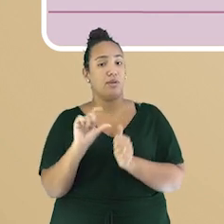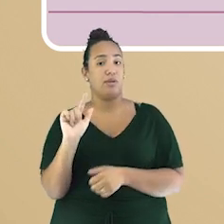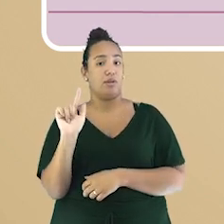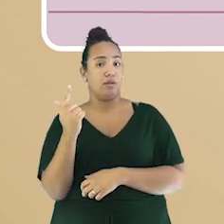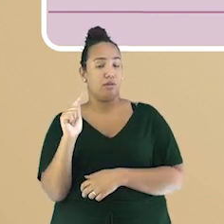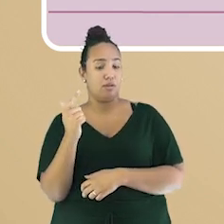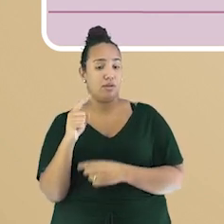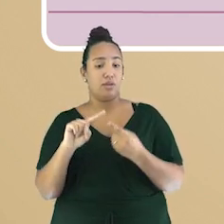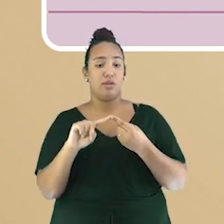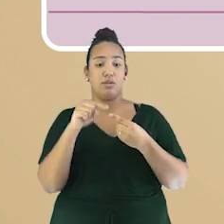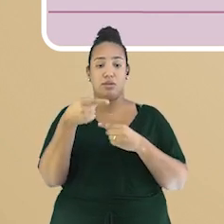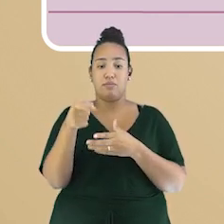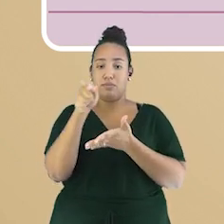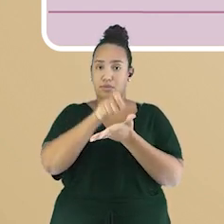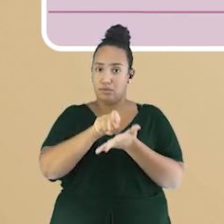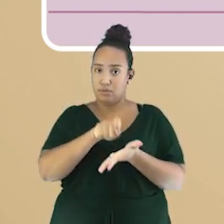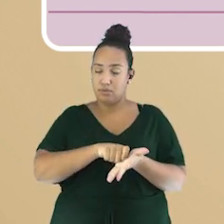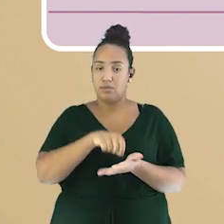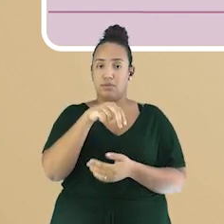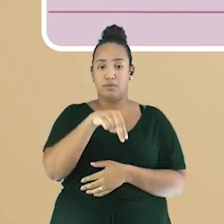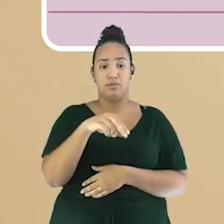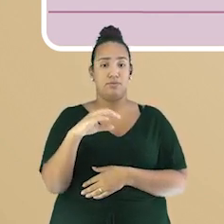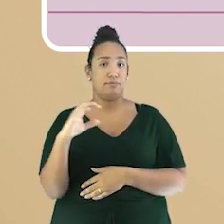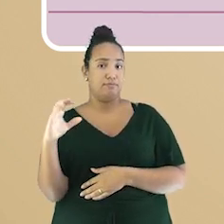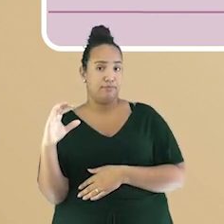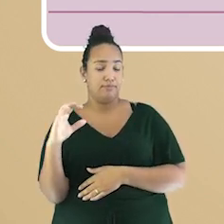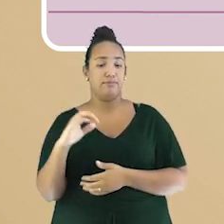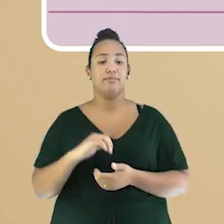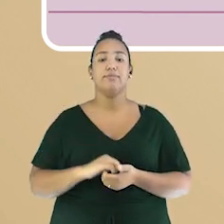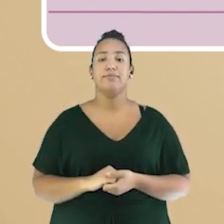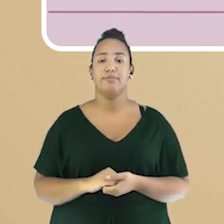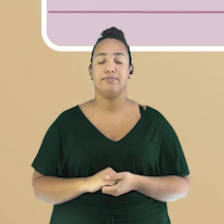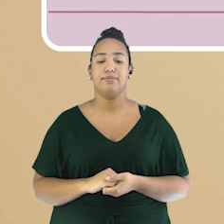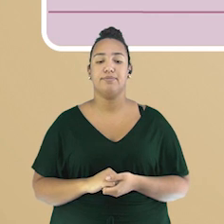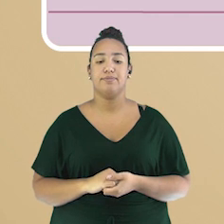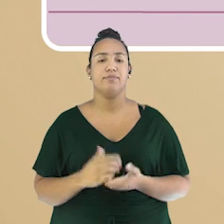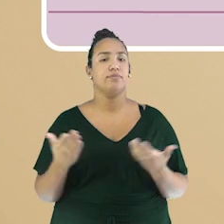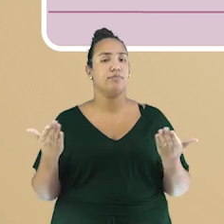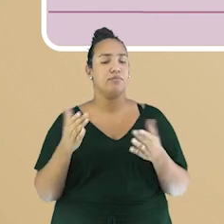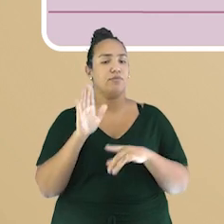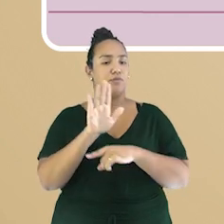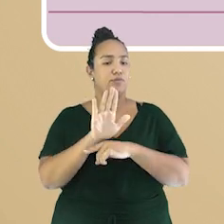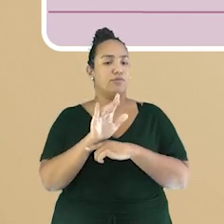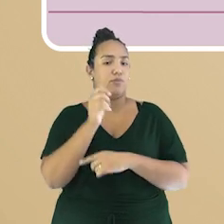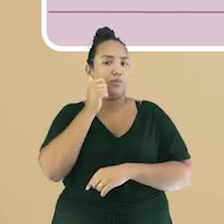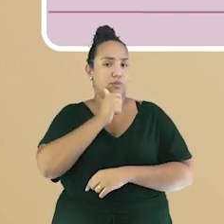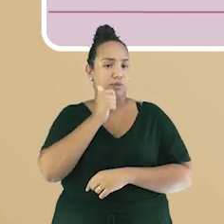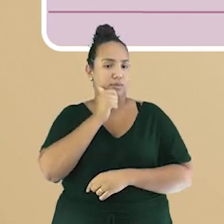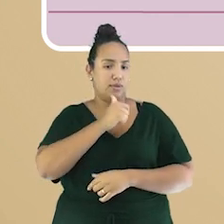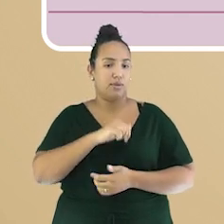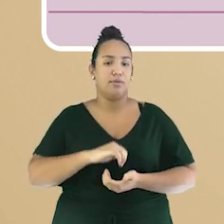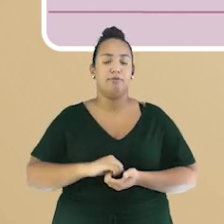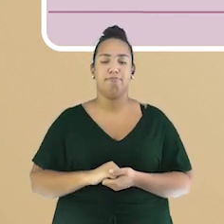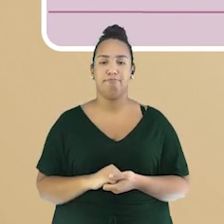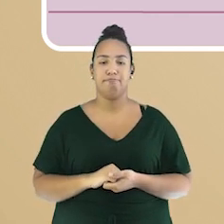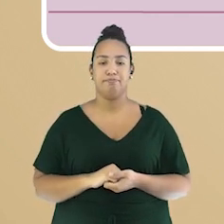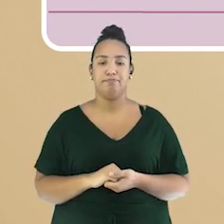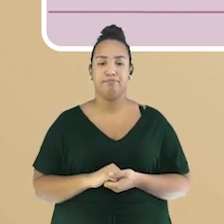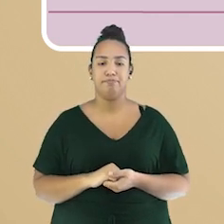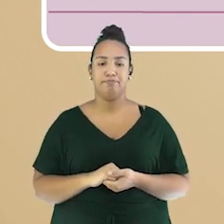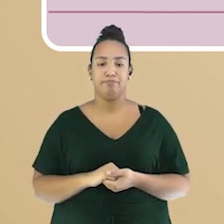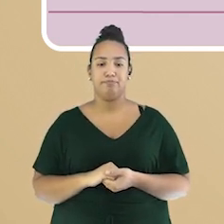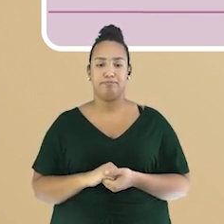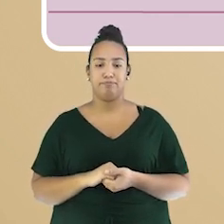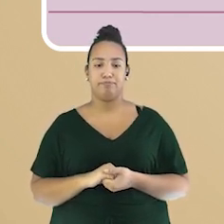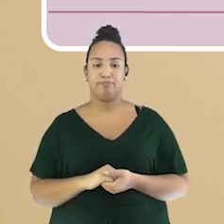depois escrevê-la em notação científica. Vamos ajudar minha vizinha nessa tarefa?